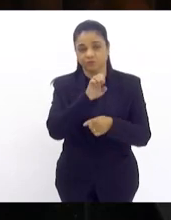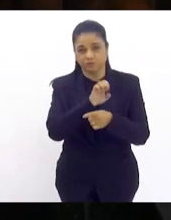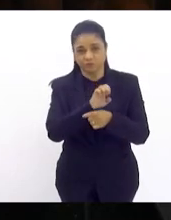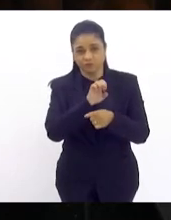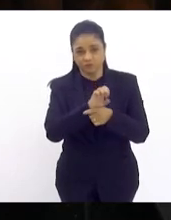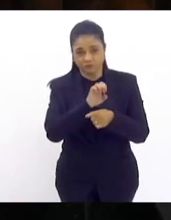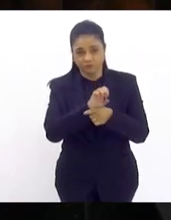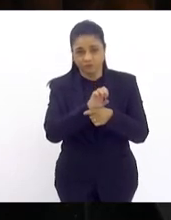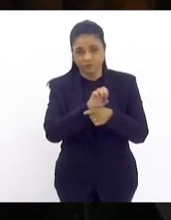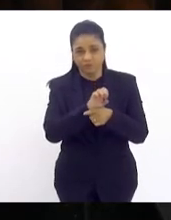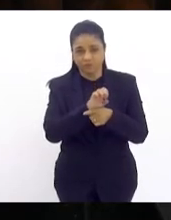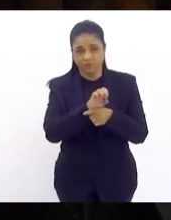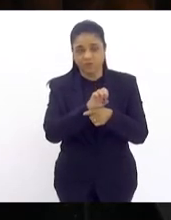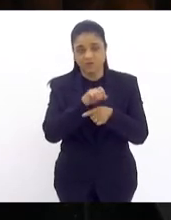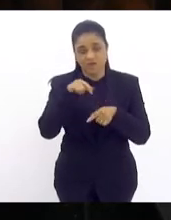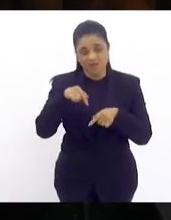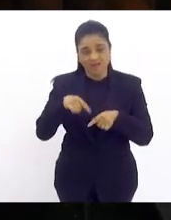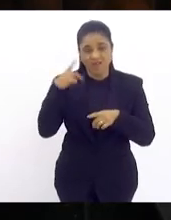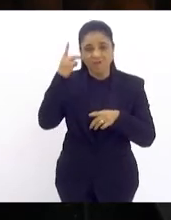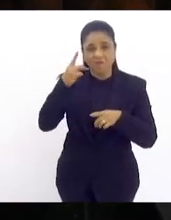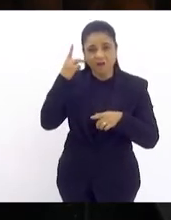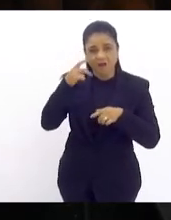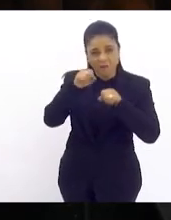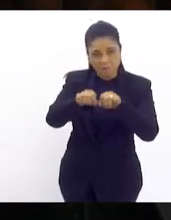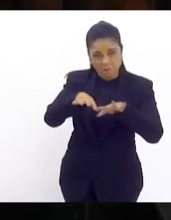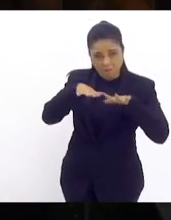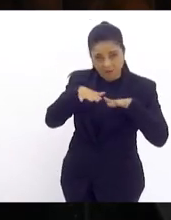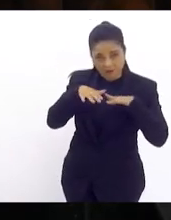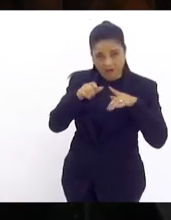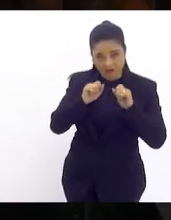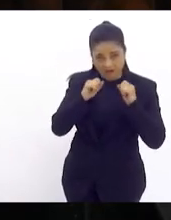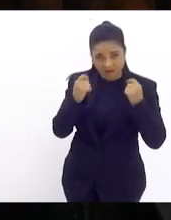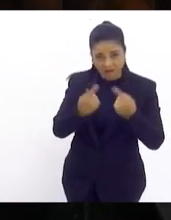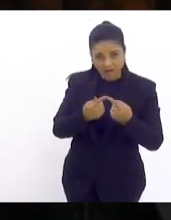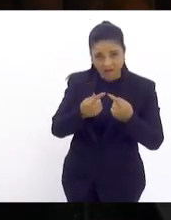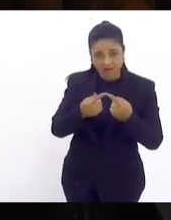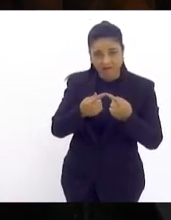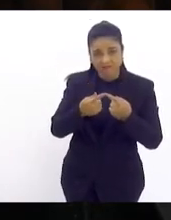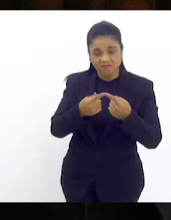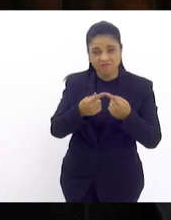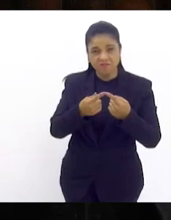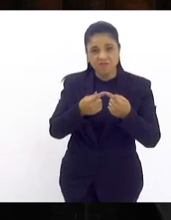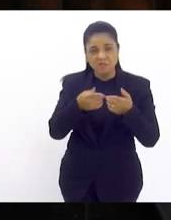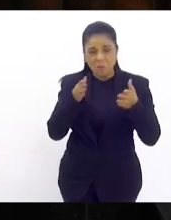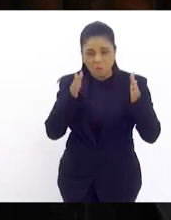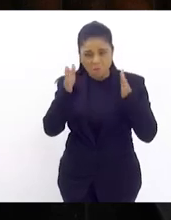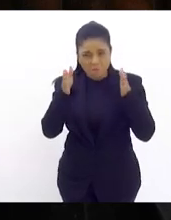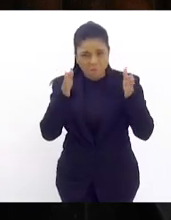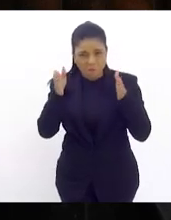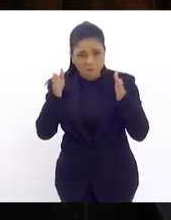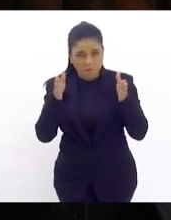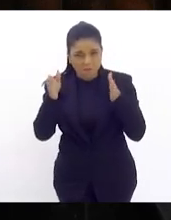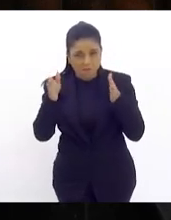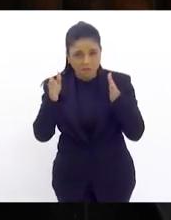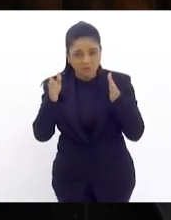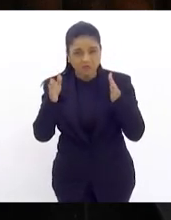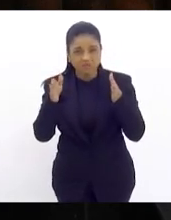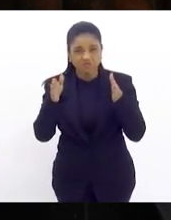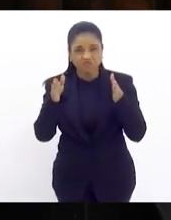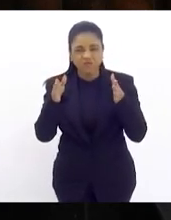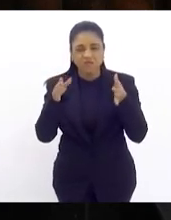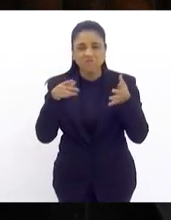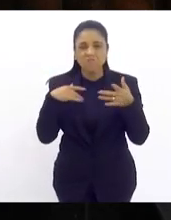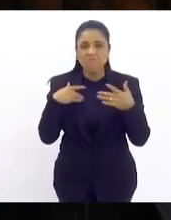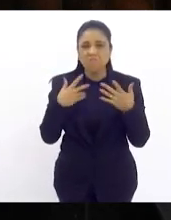até mesmo esse Parlamento tratar nesses tempos que estamos vendo com muita